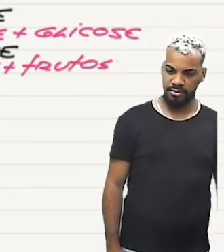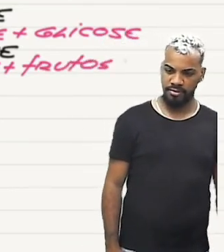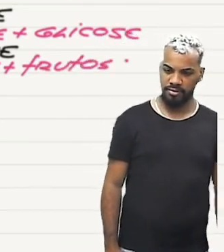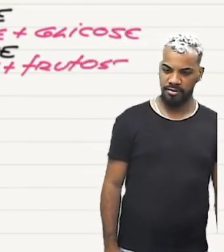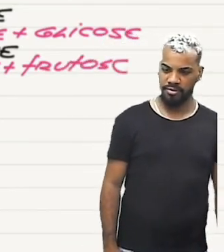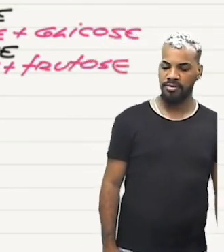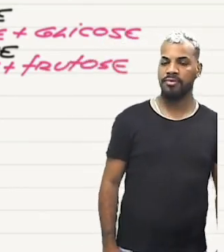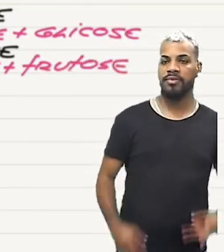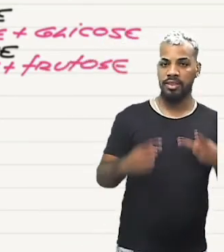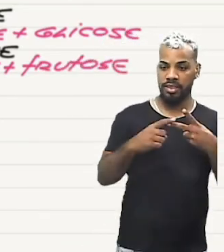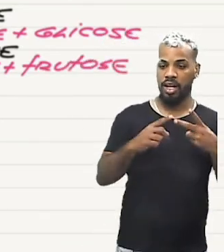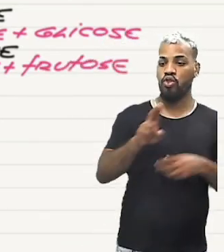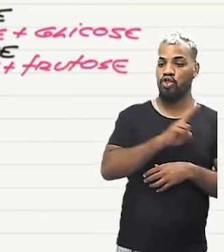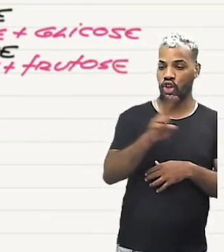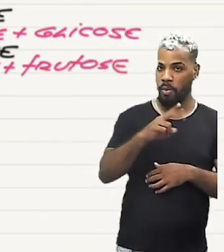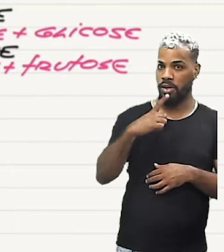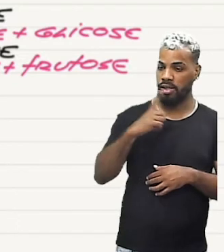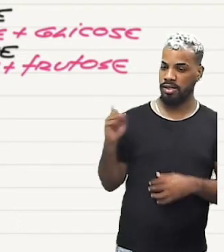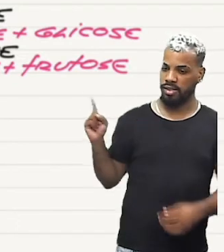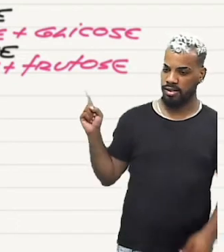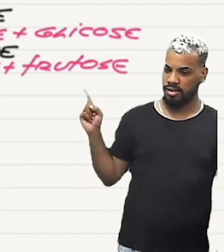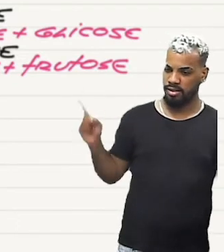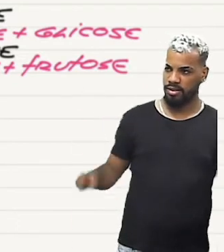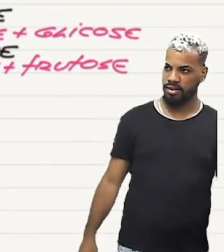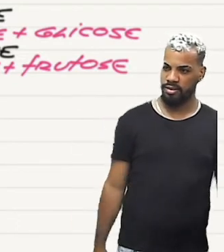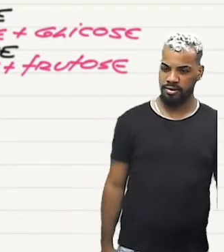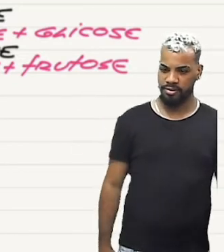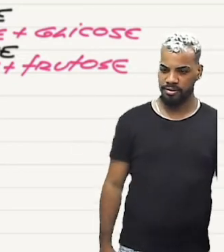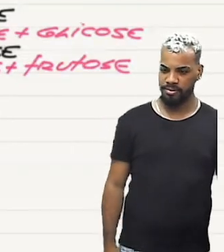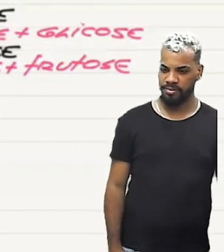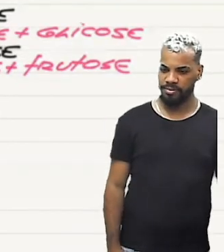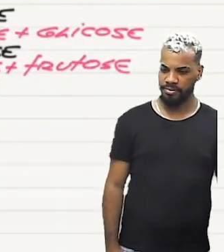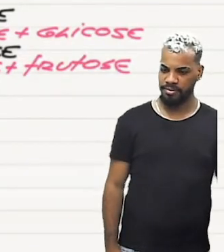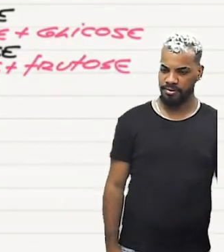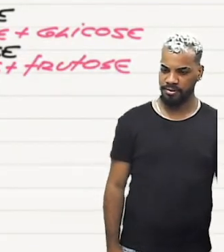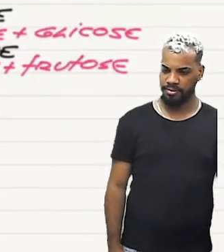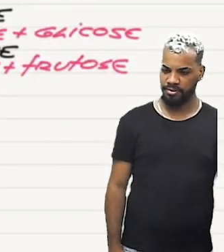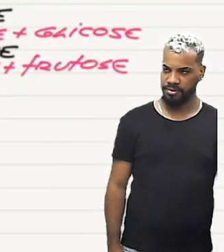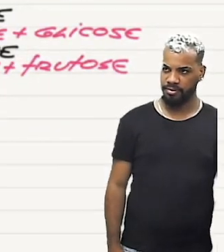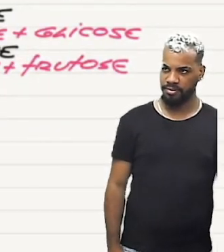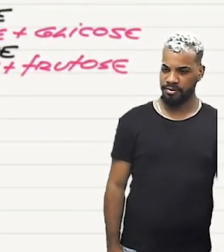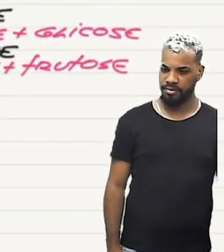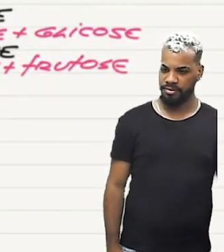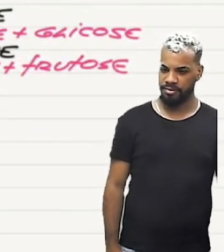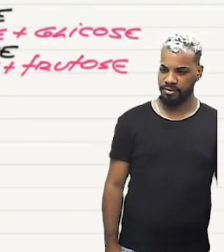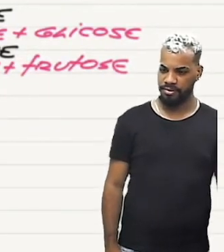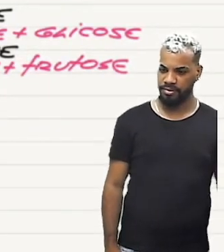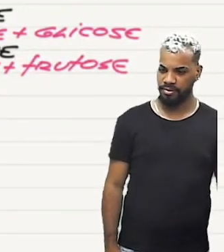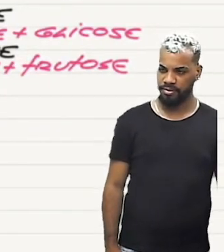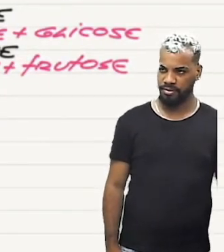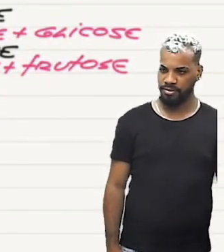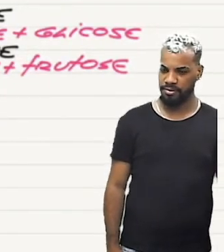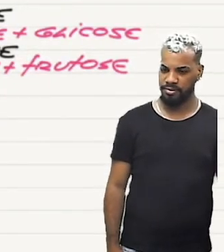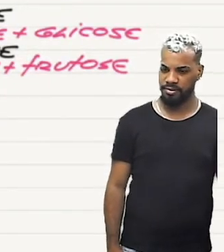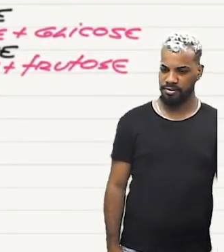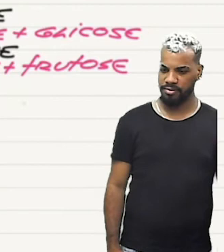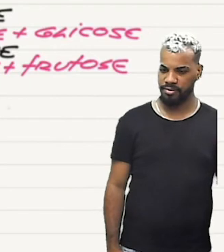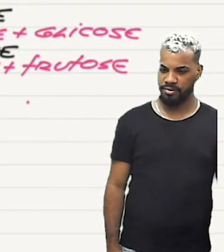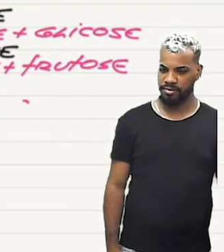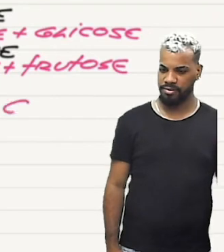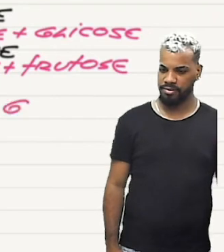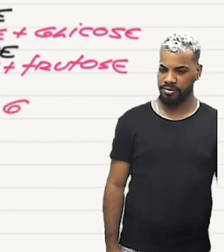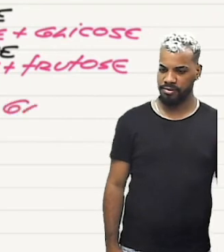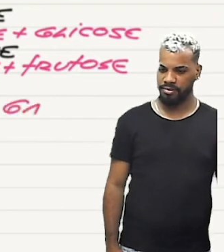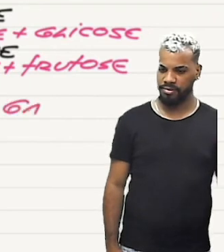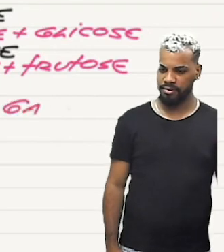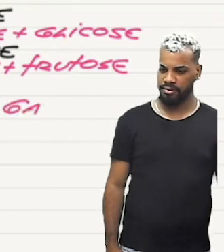ó e quando você tem a lactose isso aqui é a glicose mais